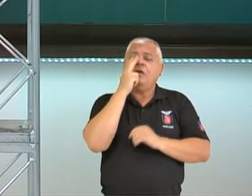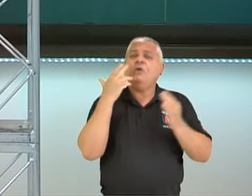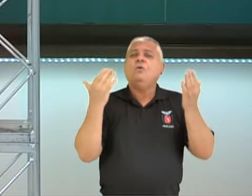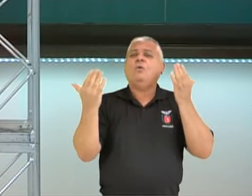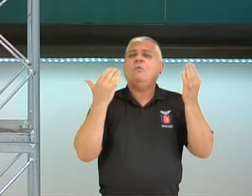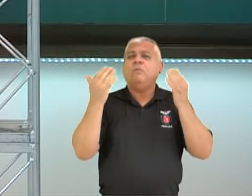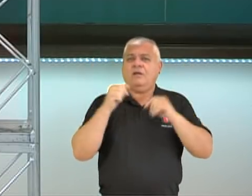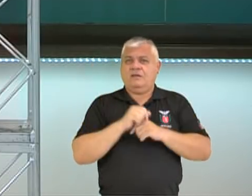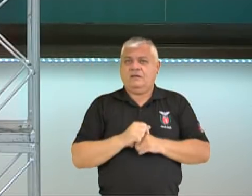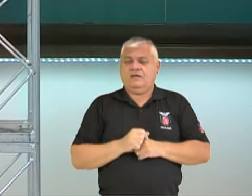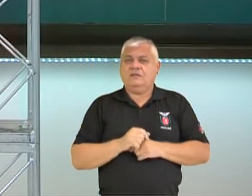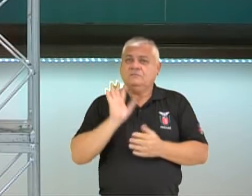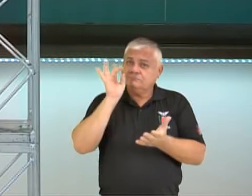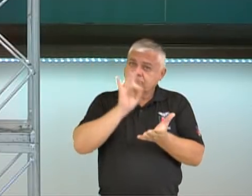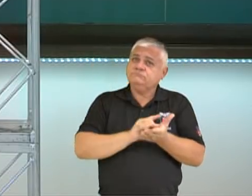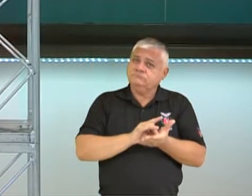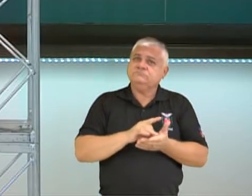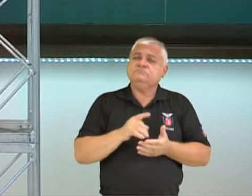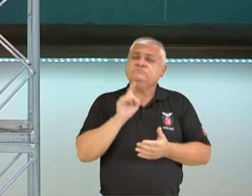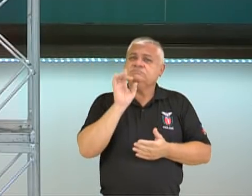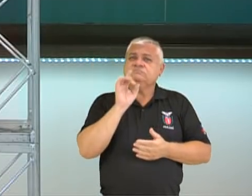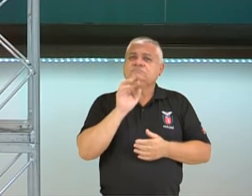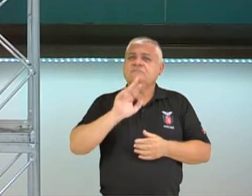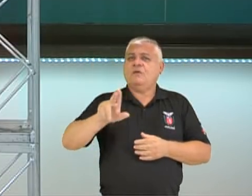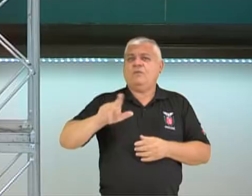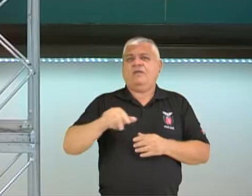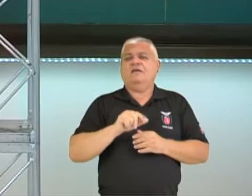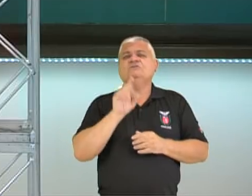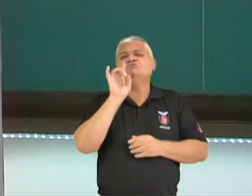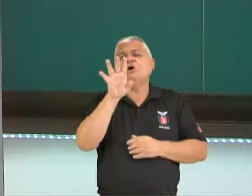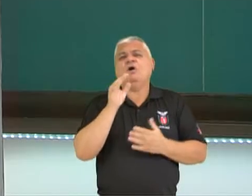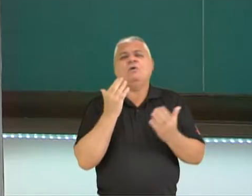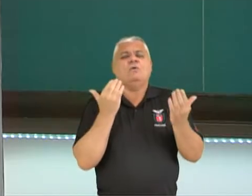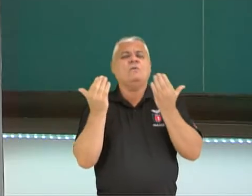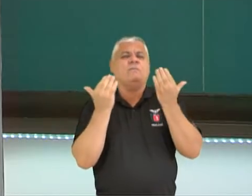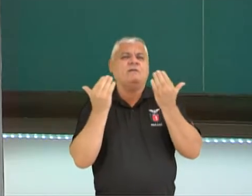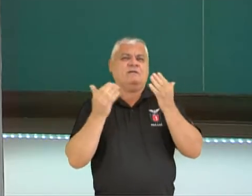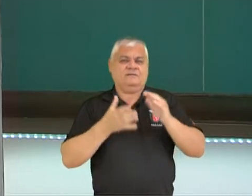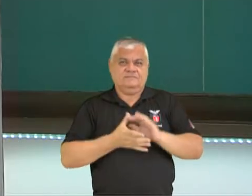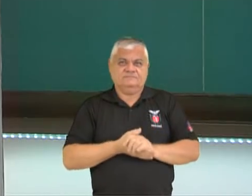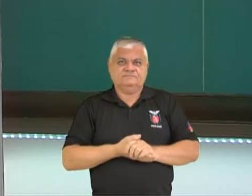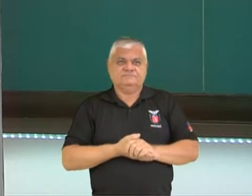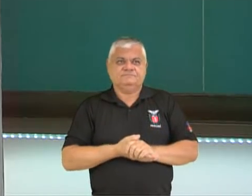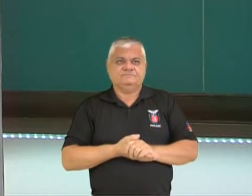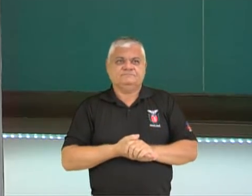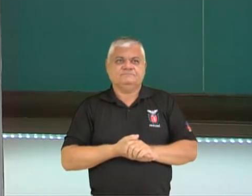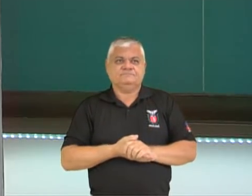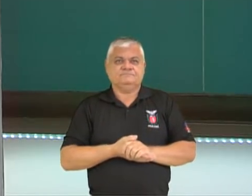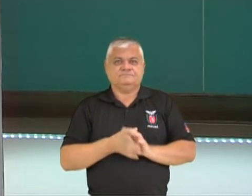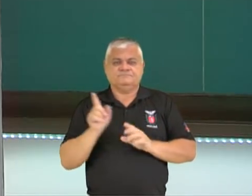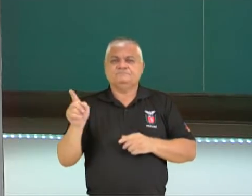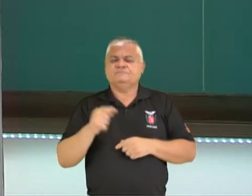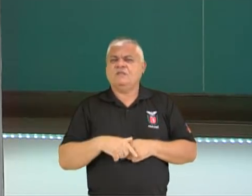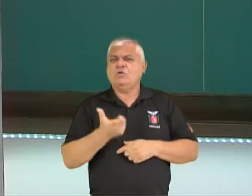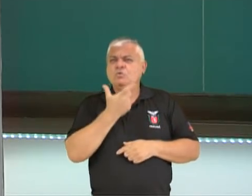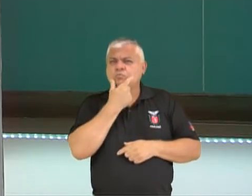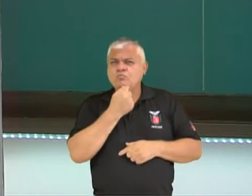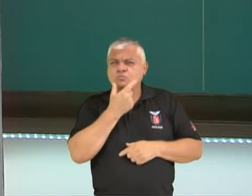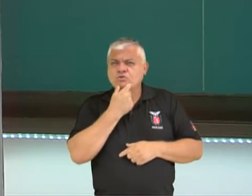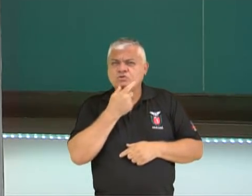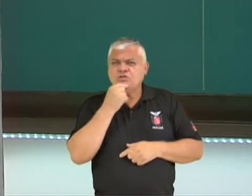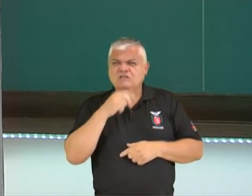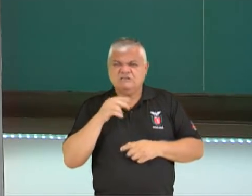é mais ou menos isso você afirma por causa da semelhança e nós temos o voltar aqui ó o menino é uma fera